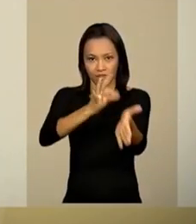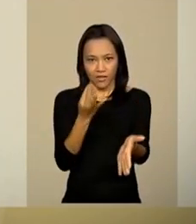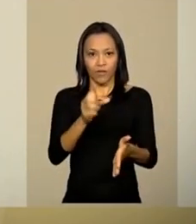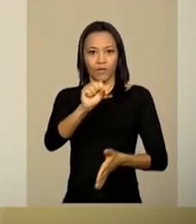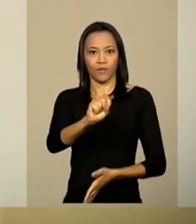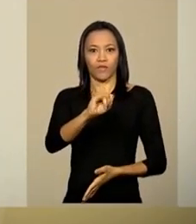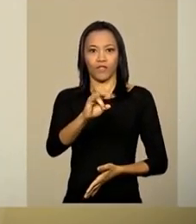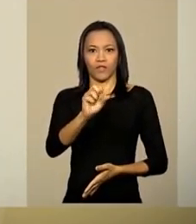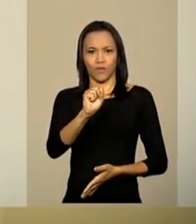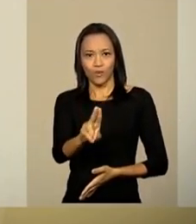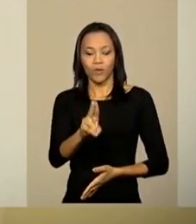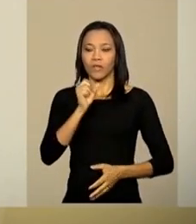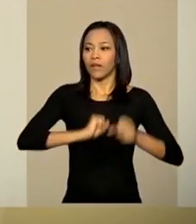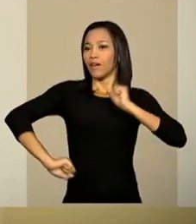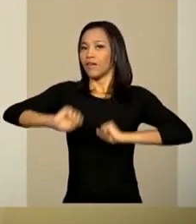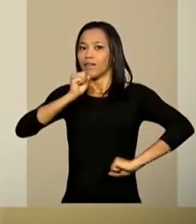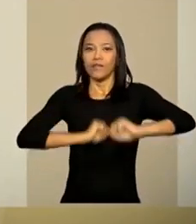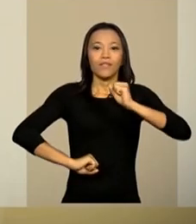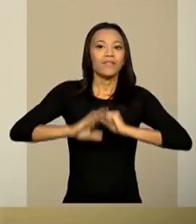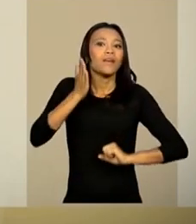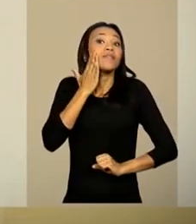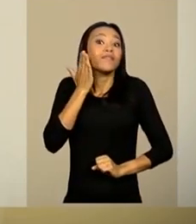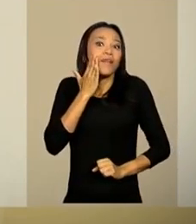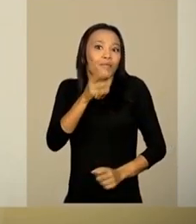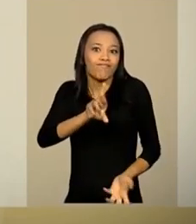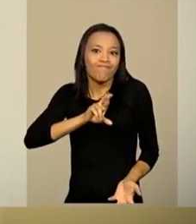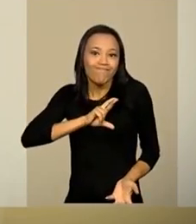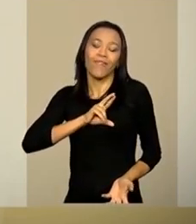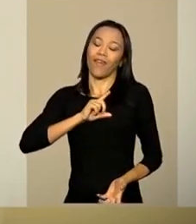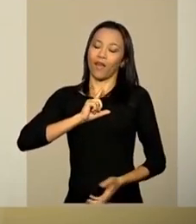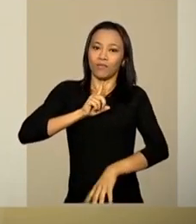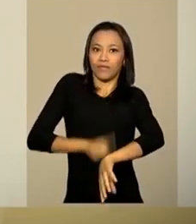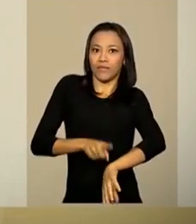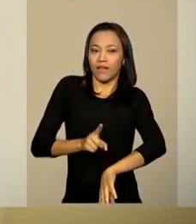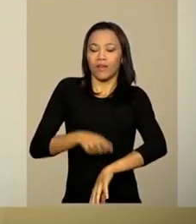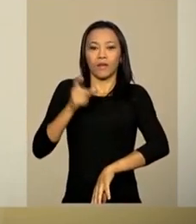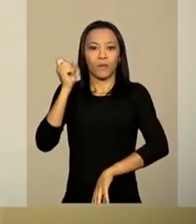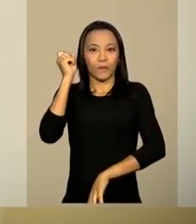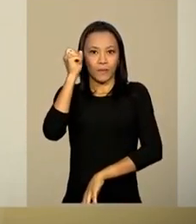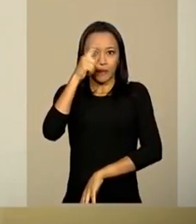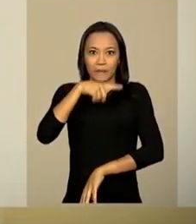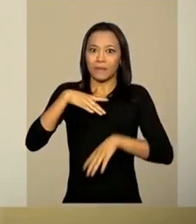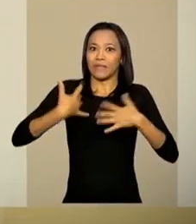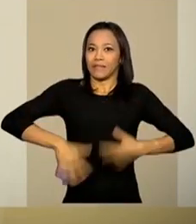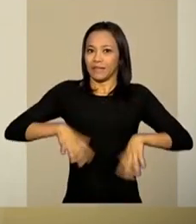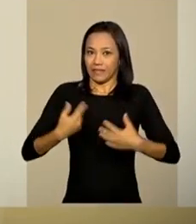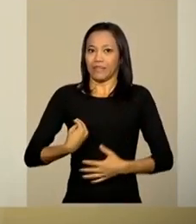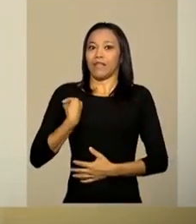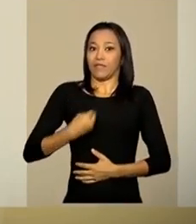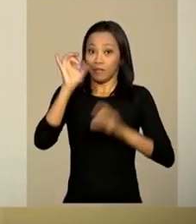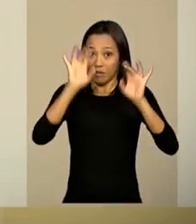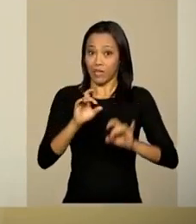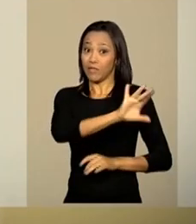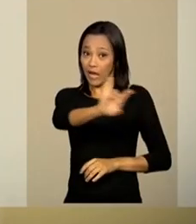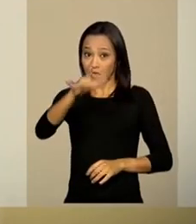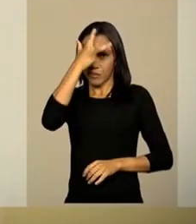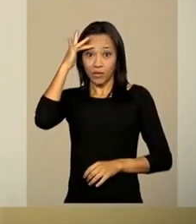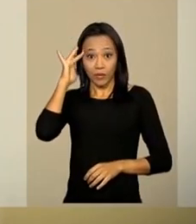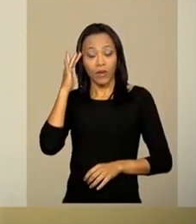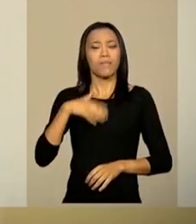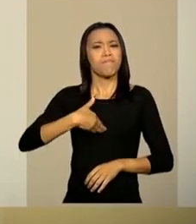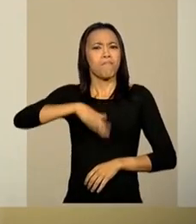cizu estão muito ansiosos, porque esse é um grande momento na vida de cada um deles. Imagina, Max, que